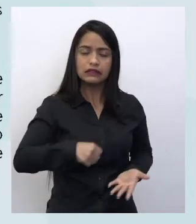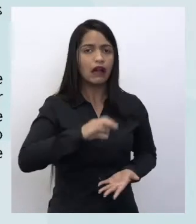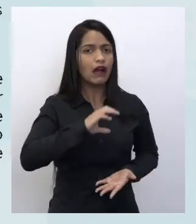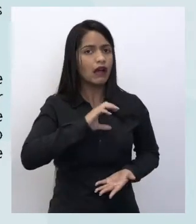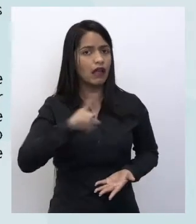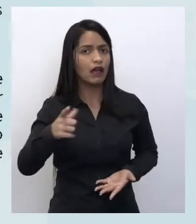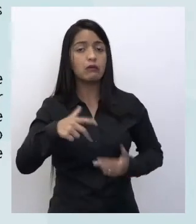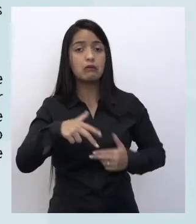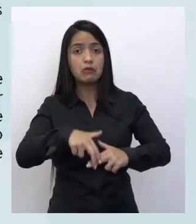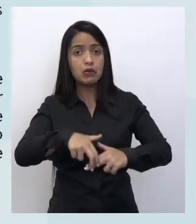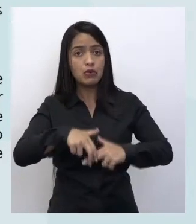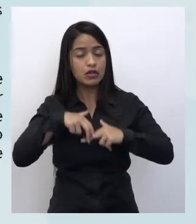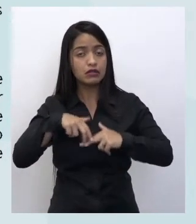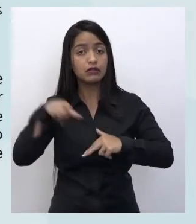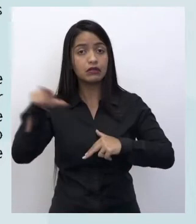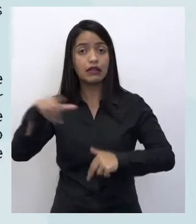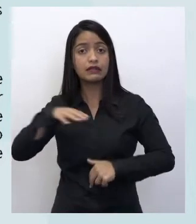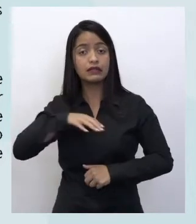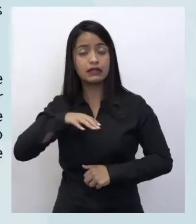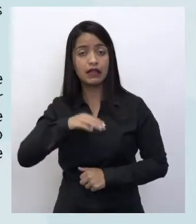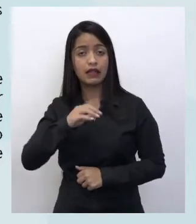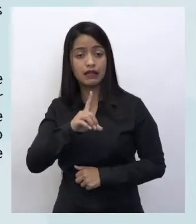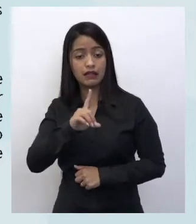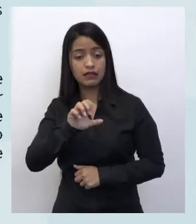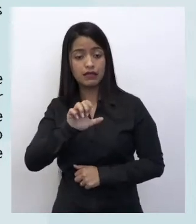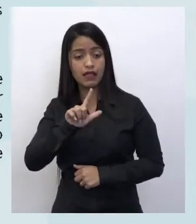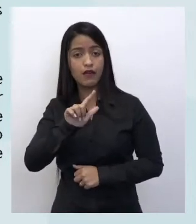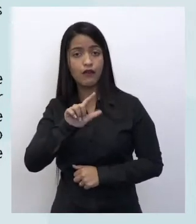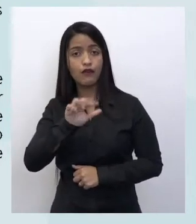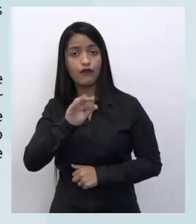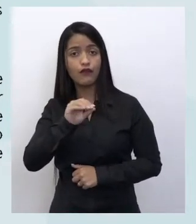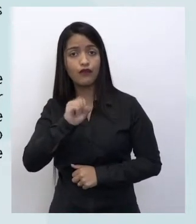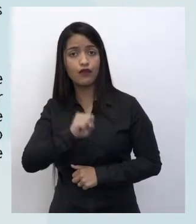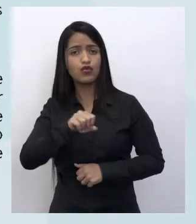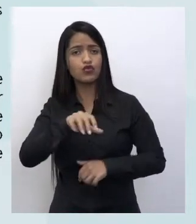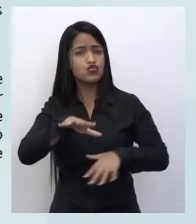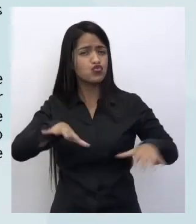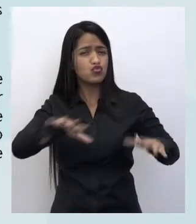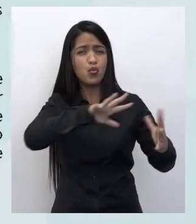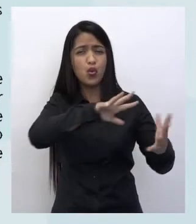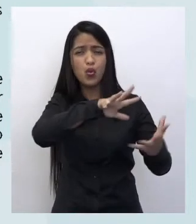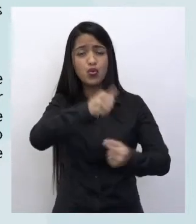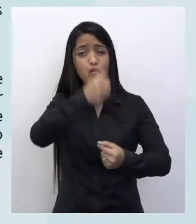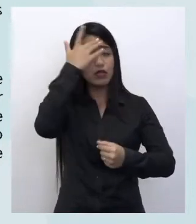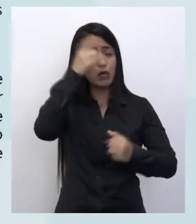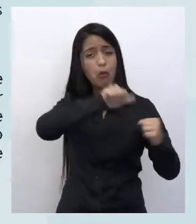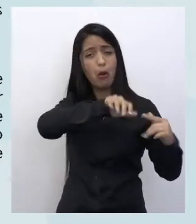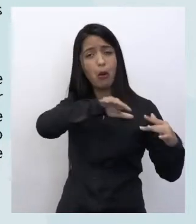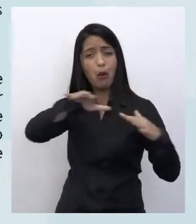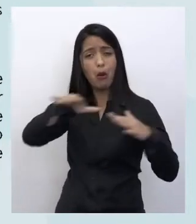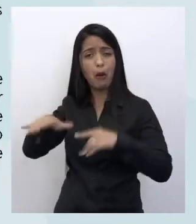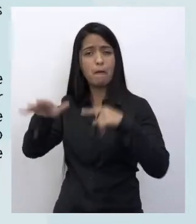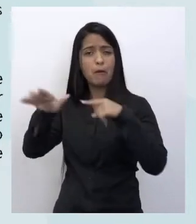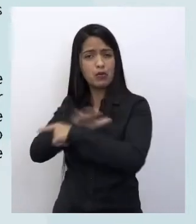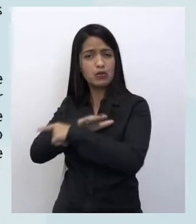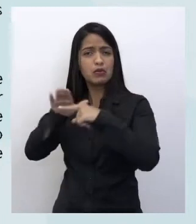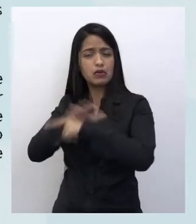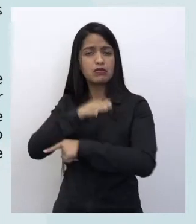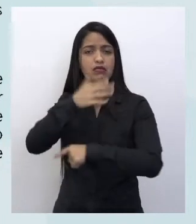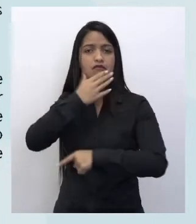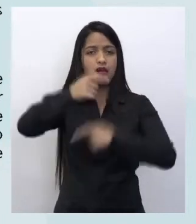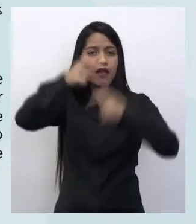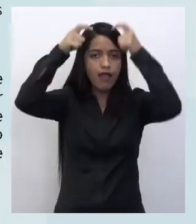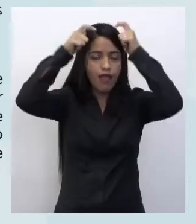o santuário de Delfos sempre cheio de consultantes vindo de todas as partes do mundo. Reis e príncipes,